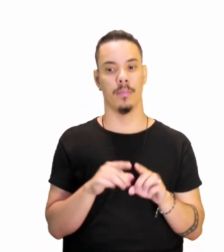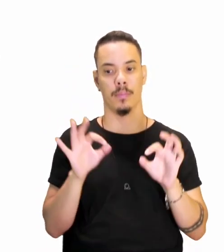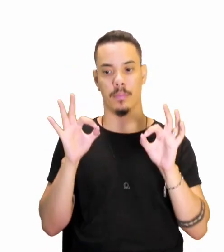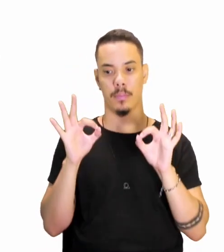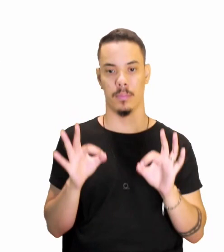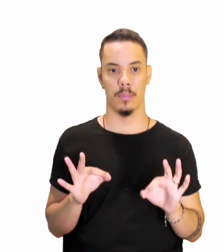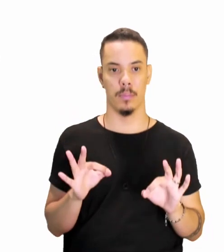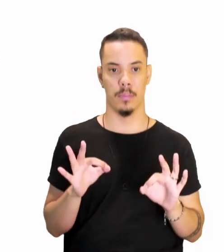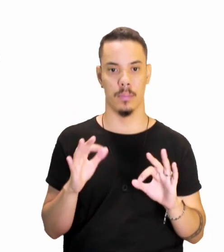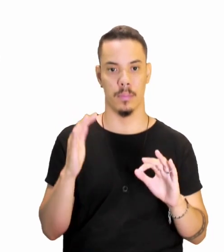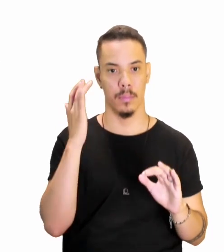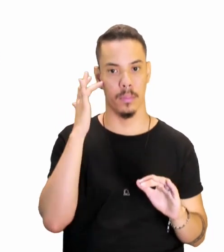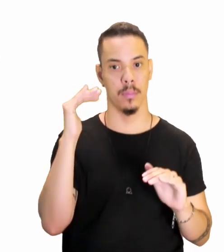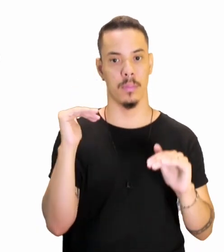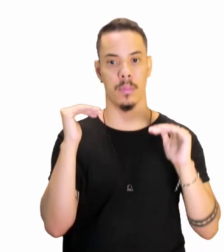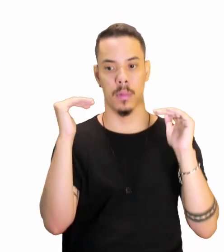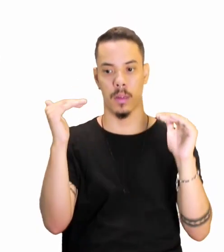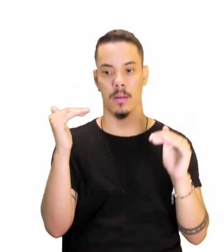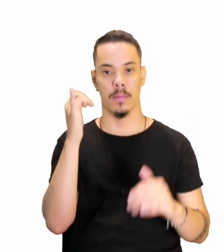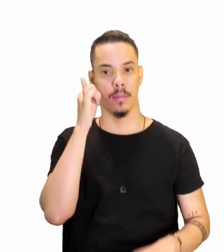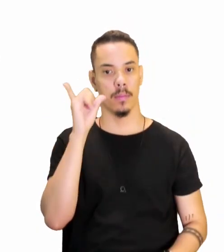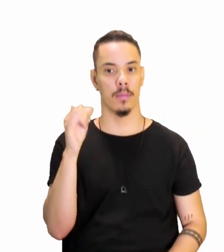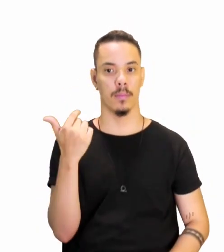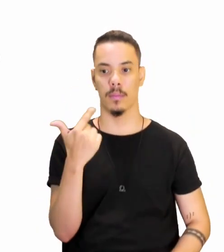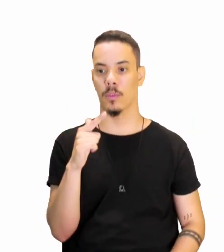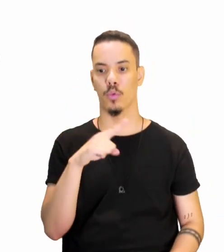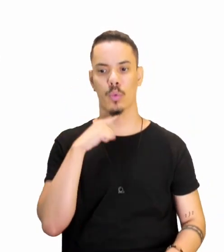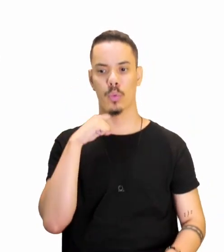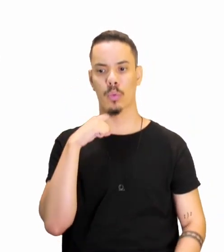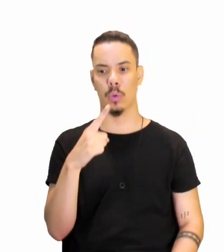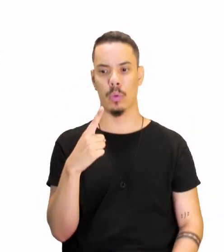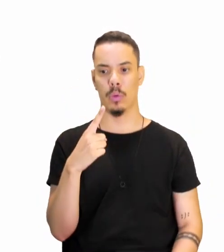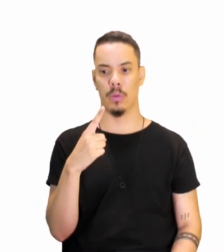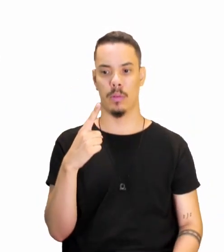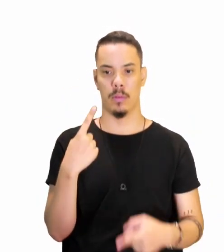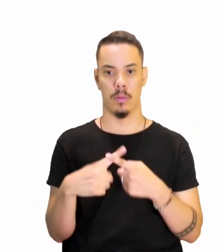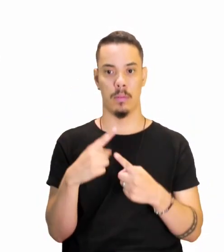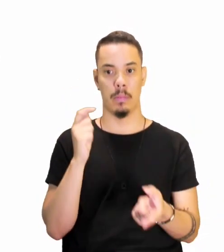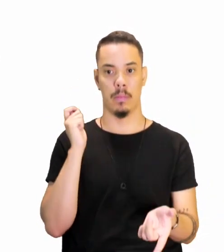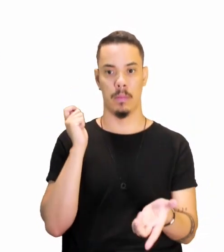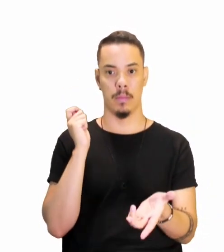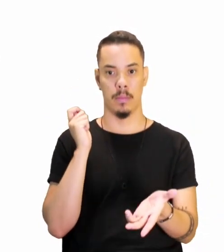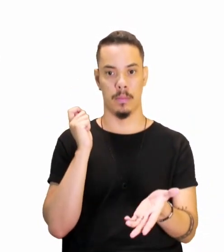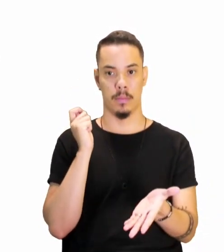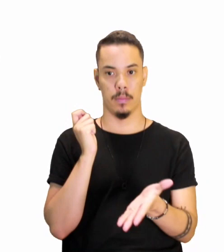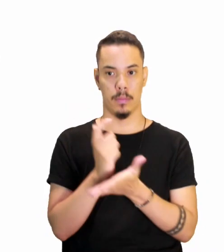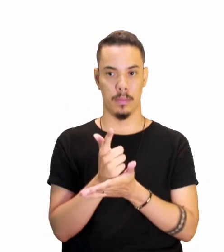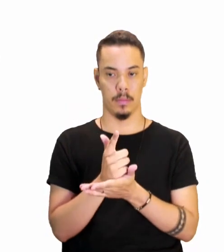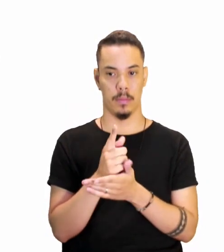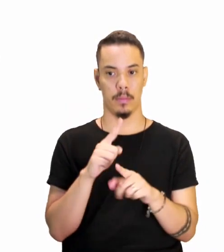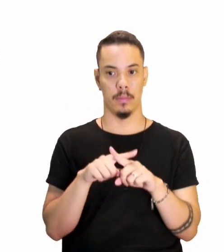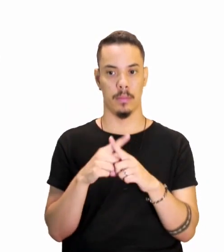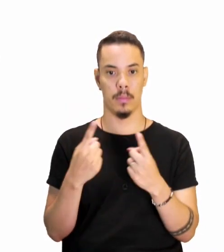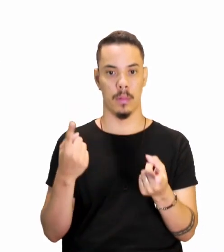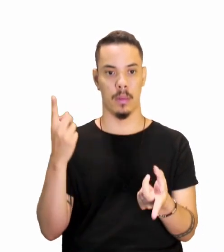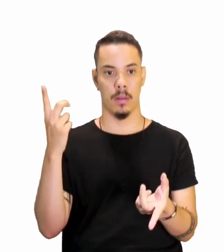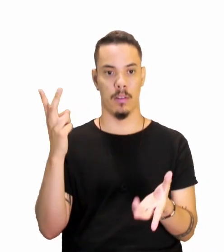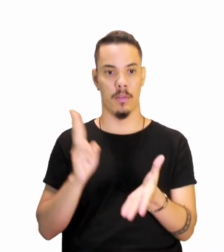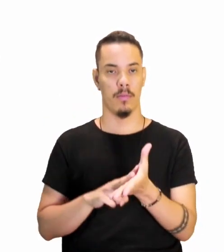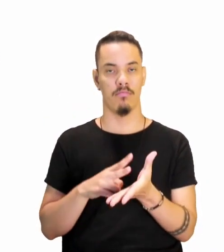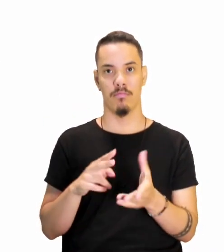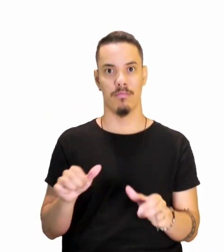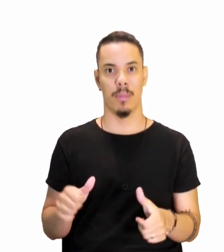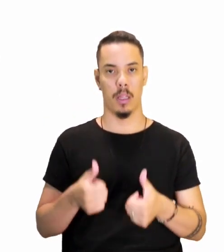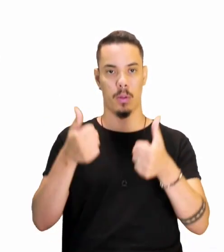afiançada conduta para o que não terão dúvida, pagá-la mais